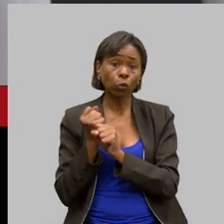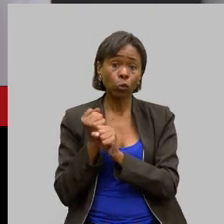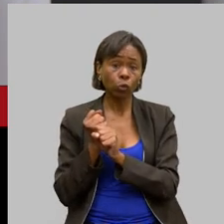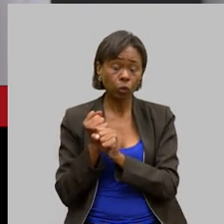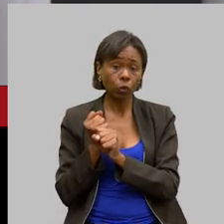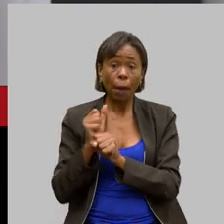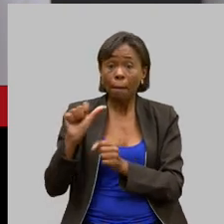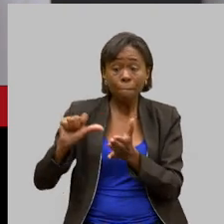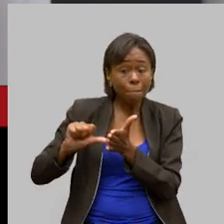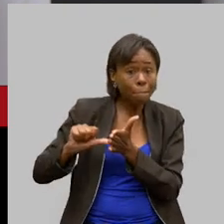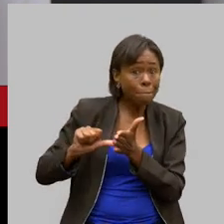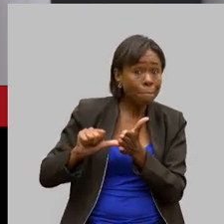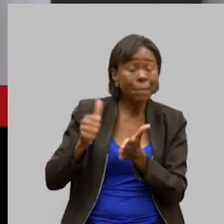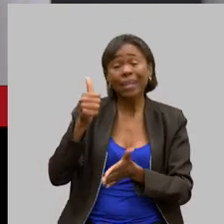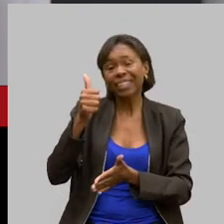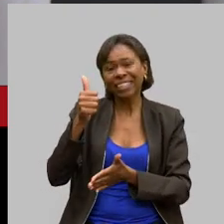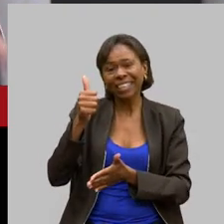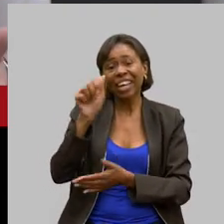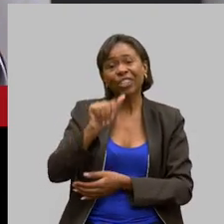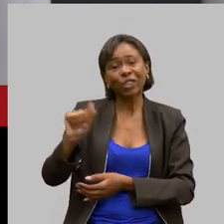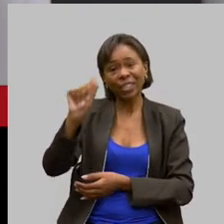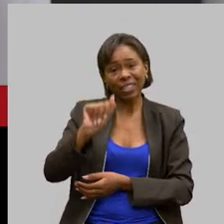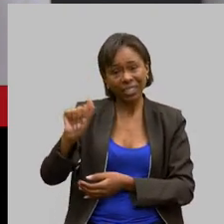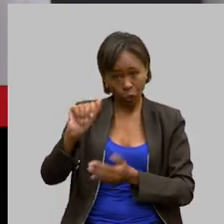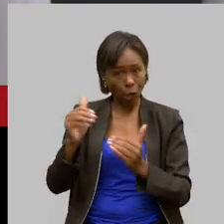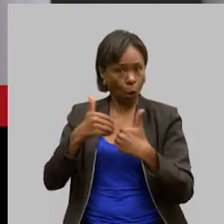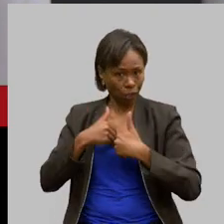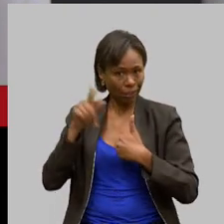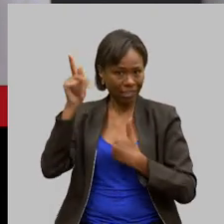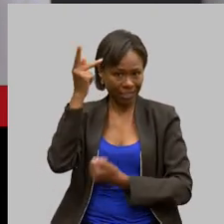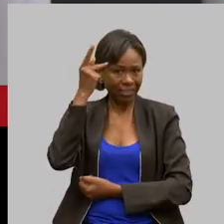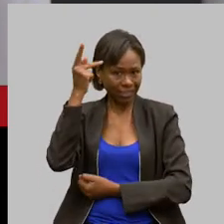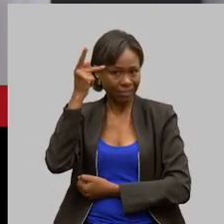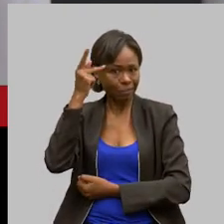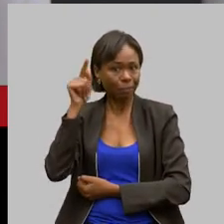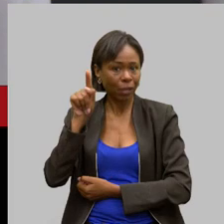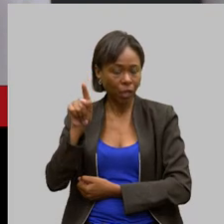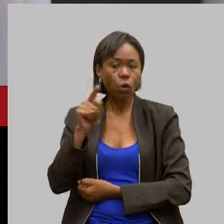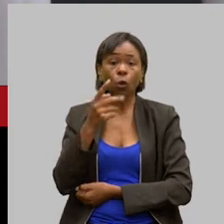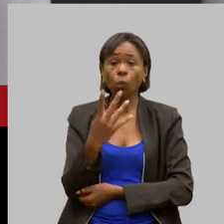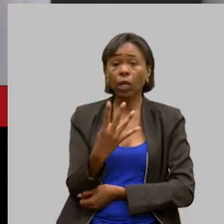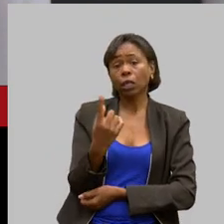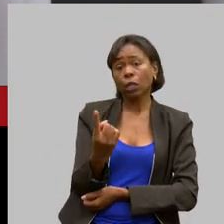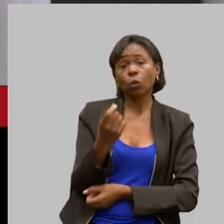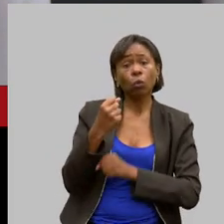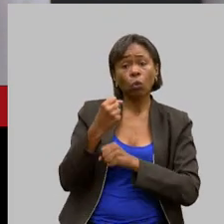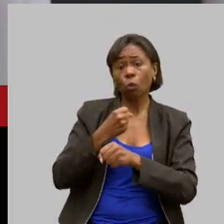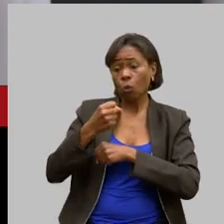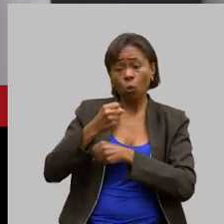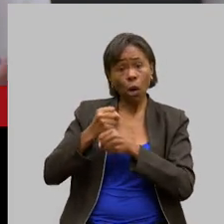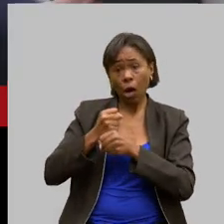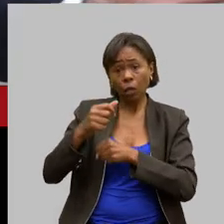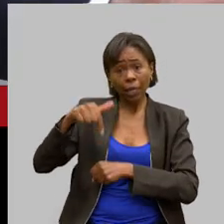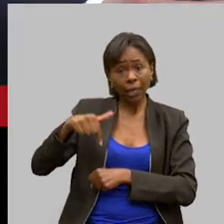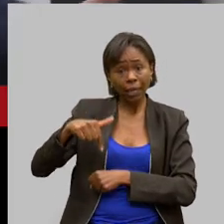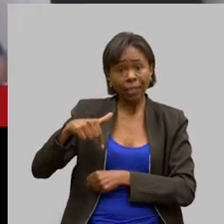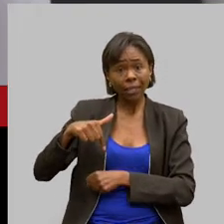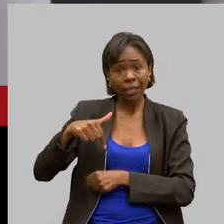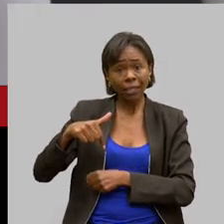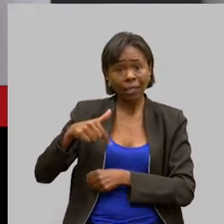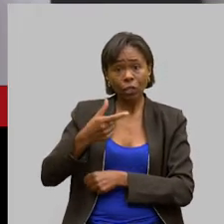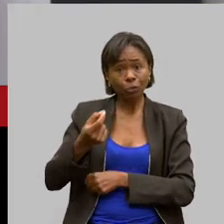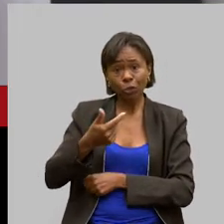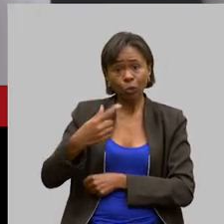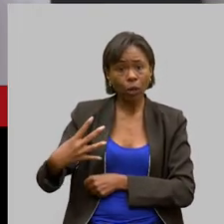associação de autismo de São Paulo onde tá completando 41 anos esse ano e Cadu o apoio paraos